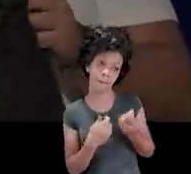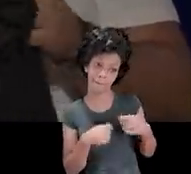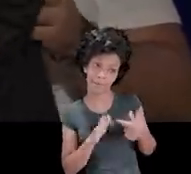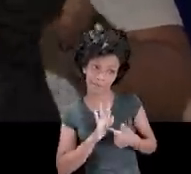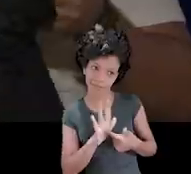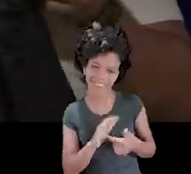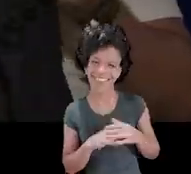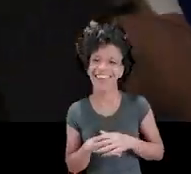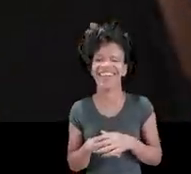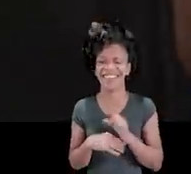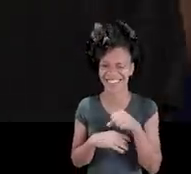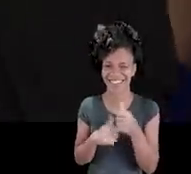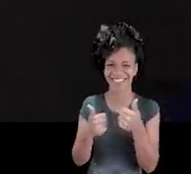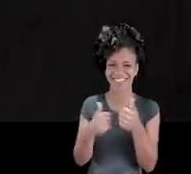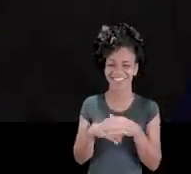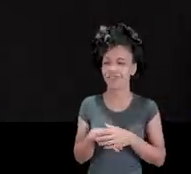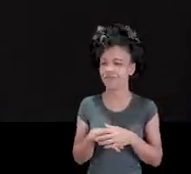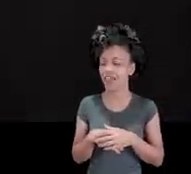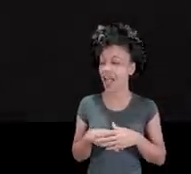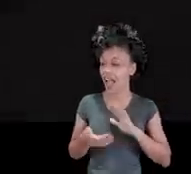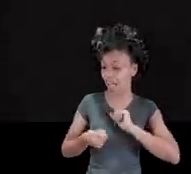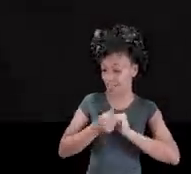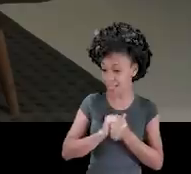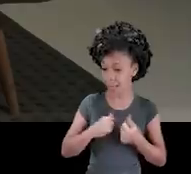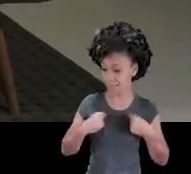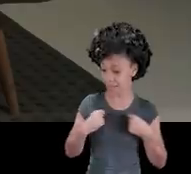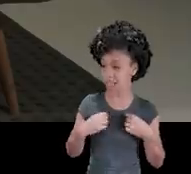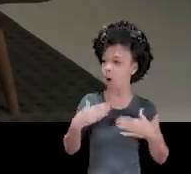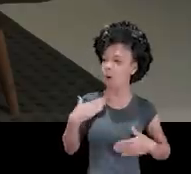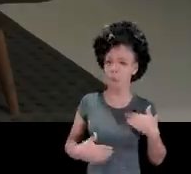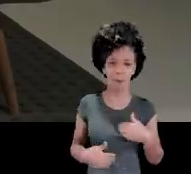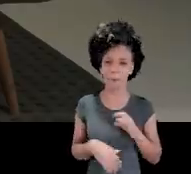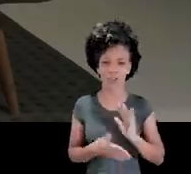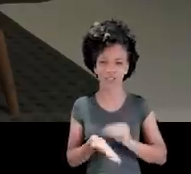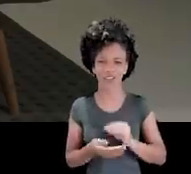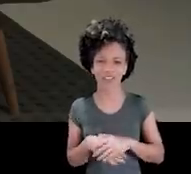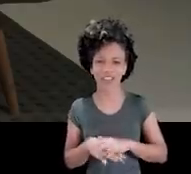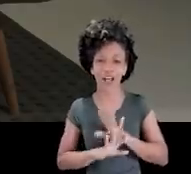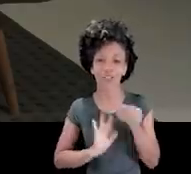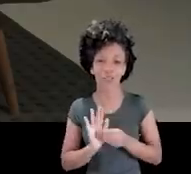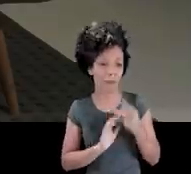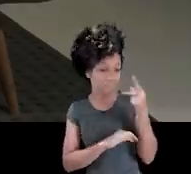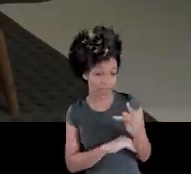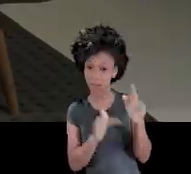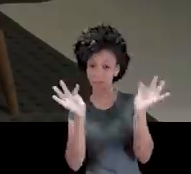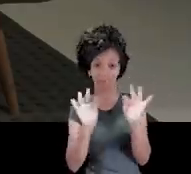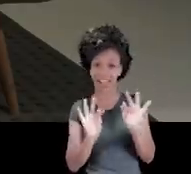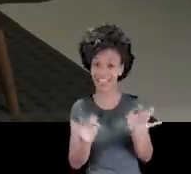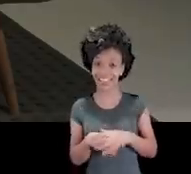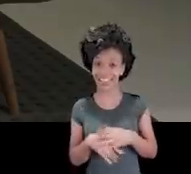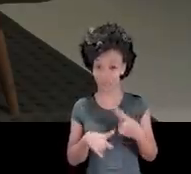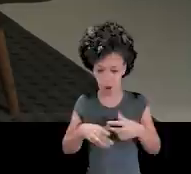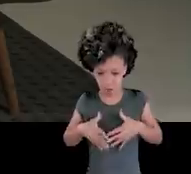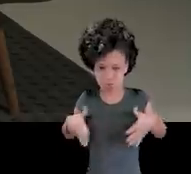Ela ela adapta o seu corpo, só falta isso, né? Todo mundo comprando P, feliz da vida, só que